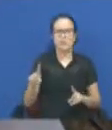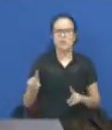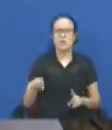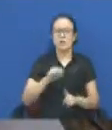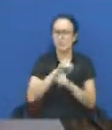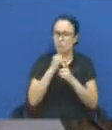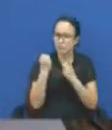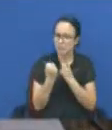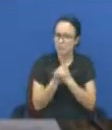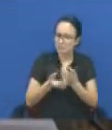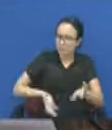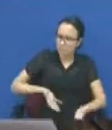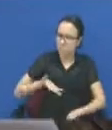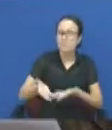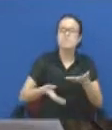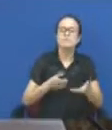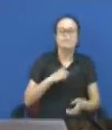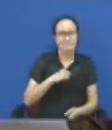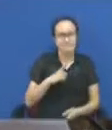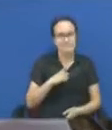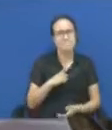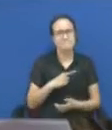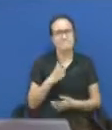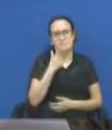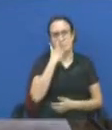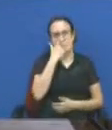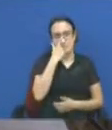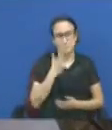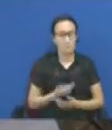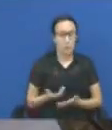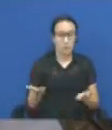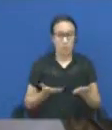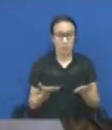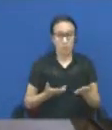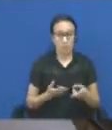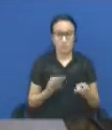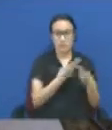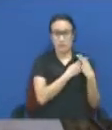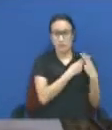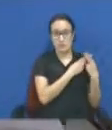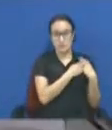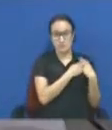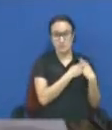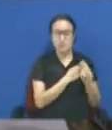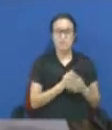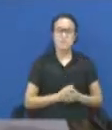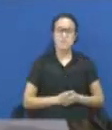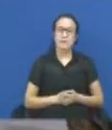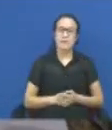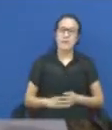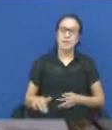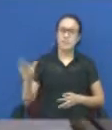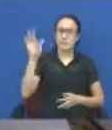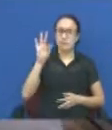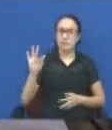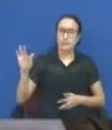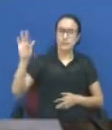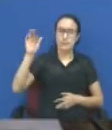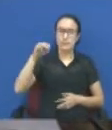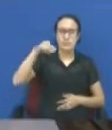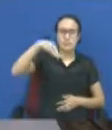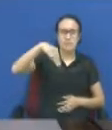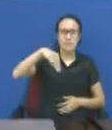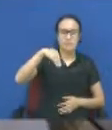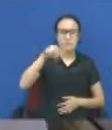grande por parte dessa instituição. Hoje ela é a responsável, a mantenedora da Universidade Mackenzie,